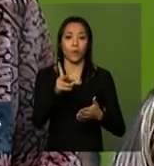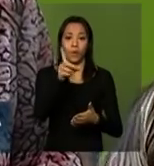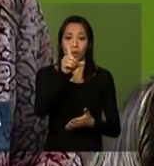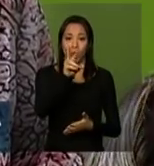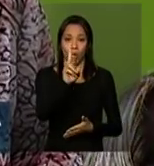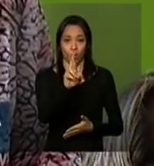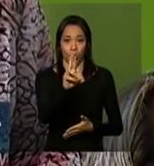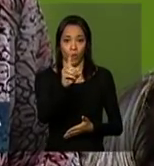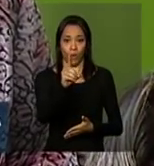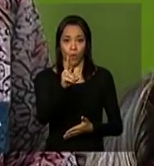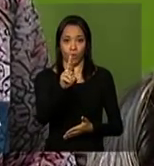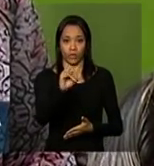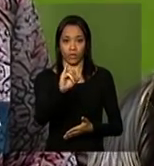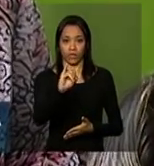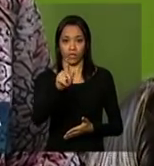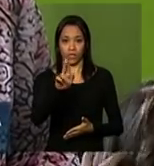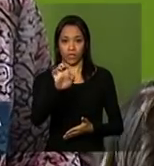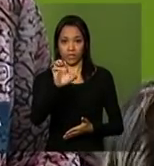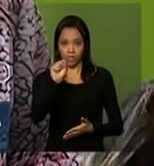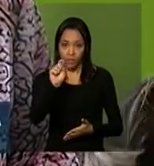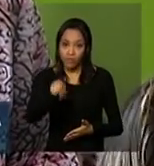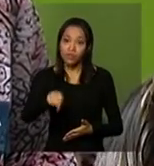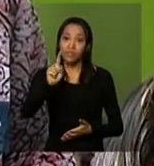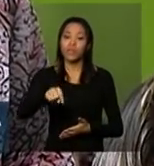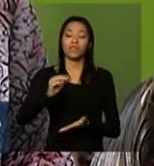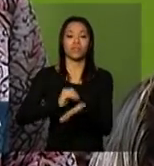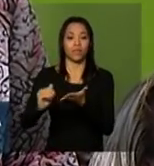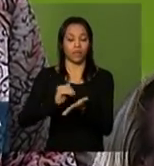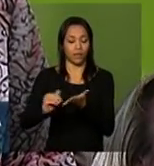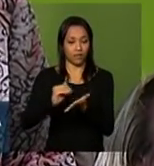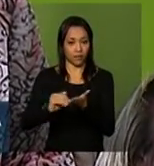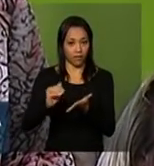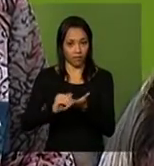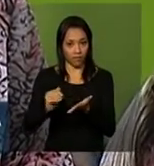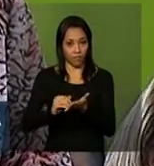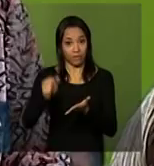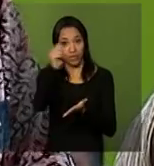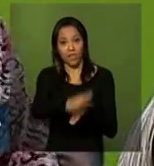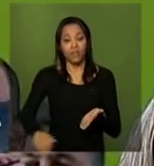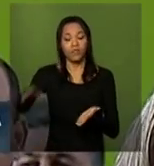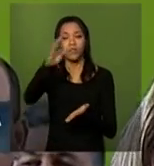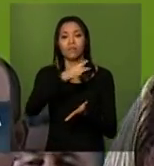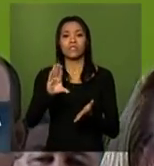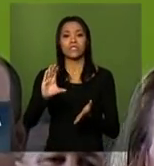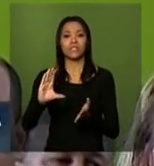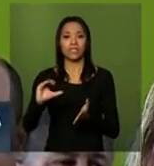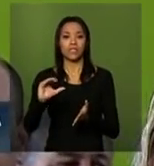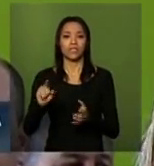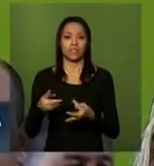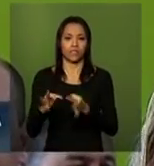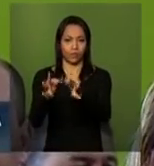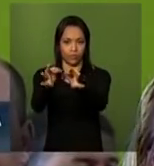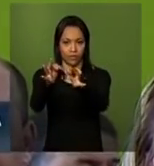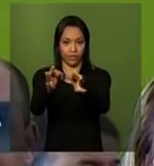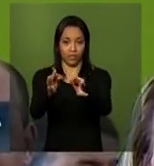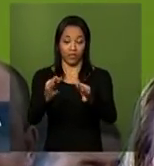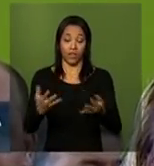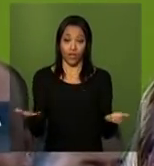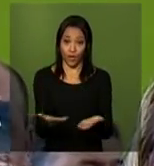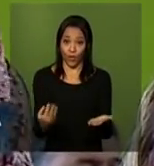Rodrigues secretário Estadual de Ciência Tecnologia e ensino superior que nessa cerimônia